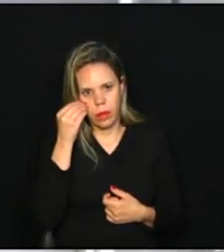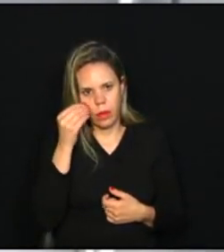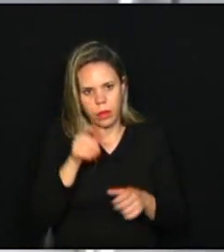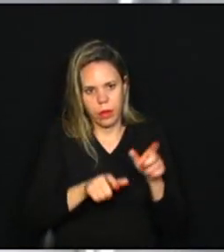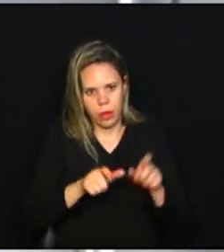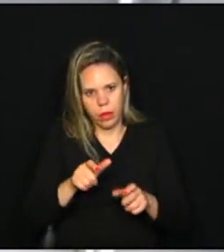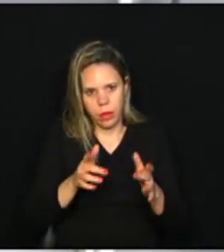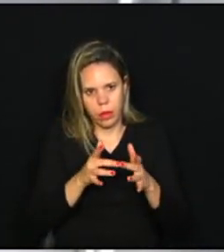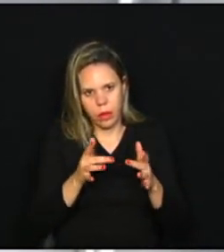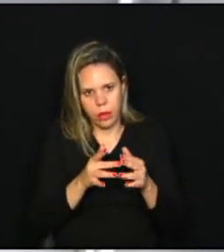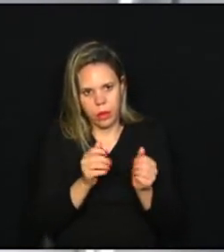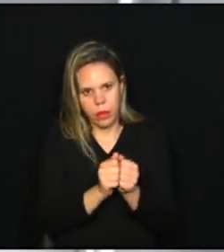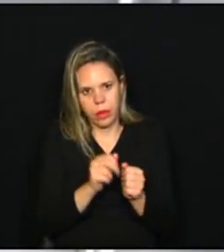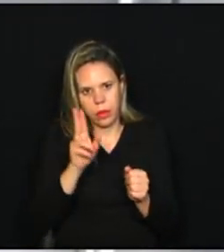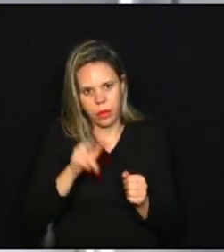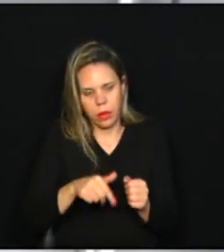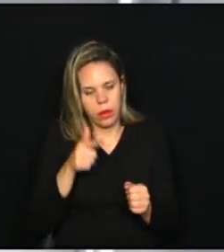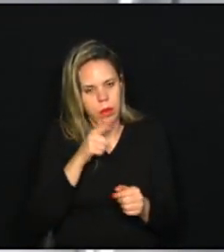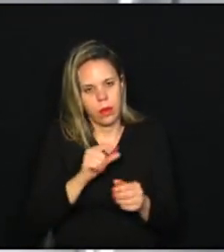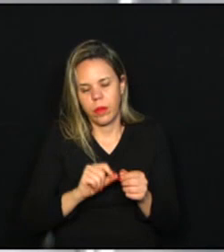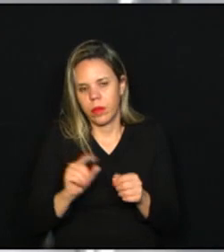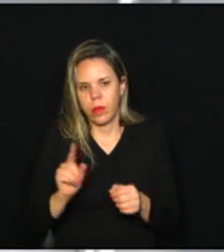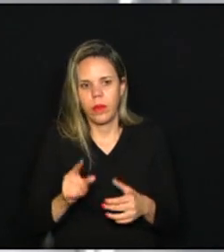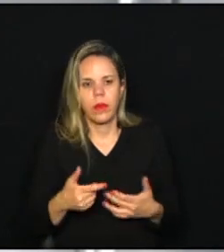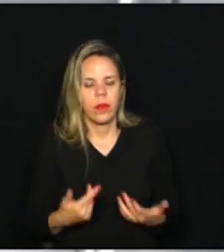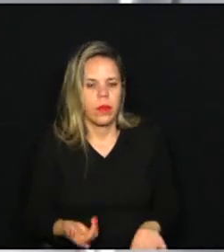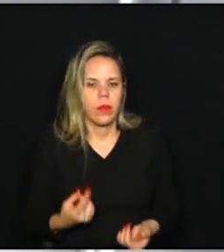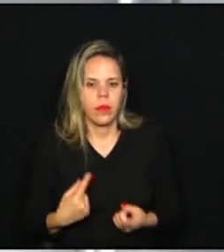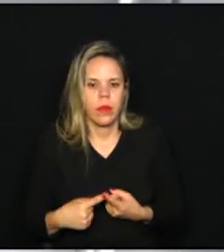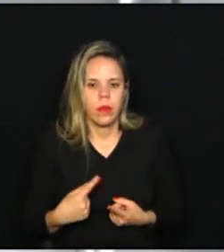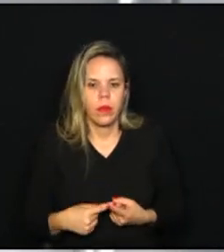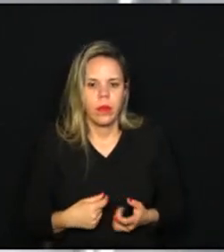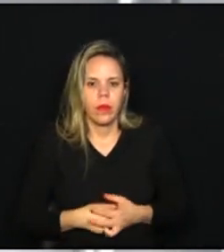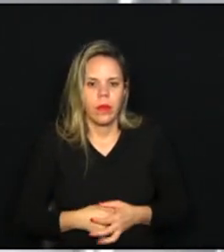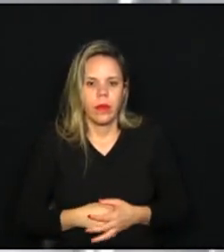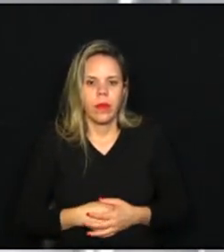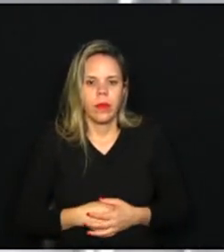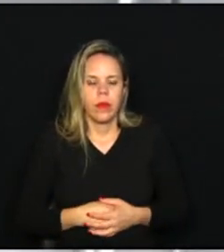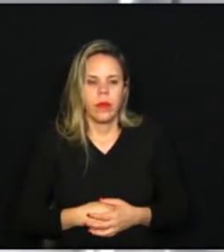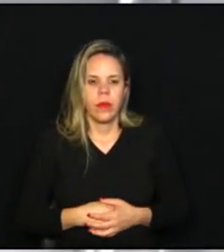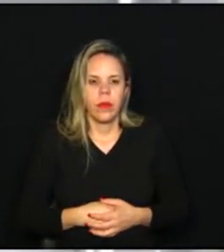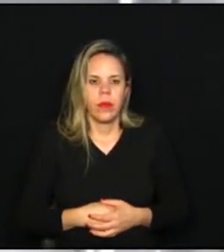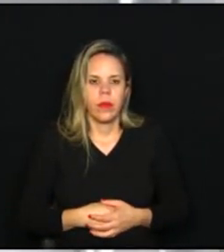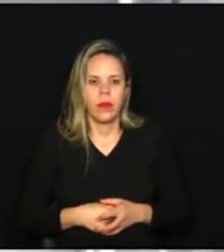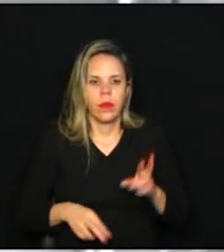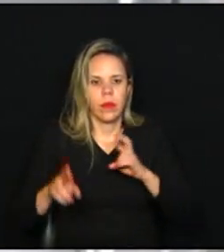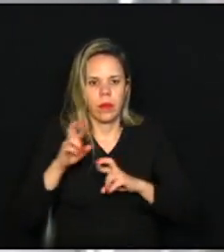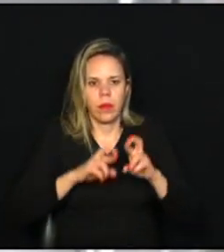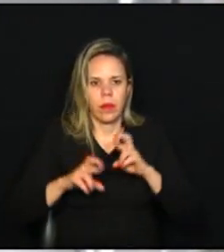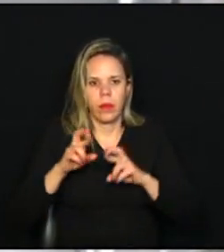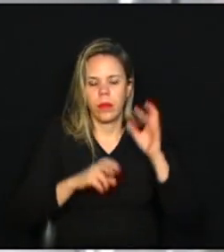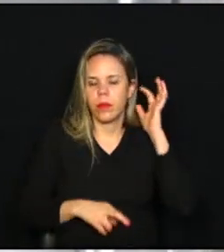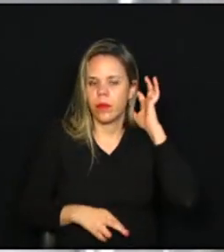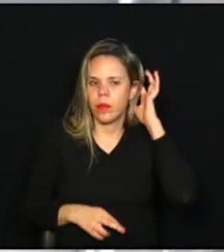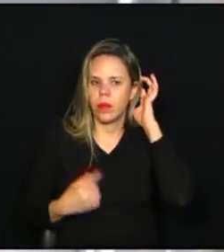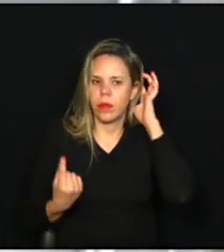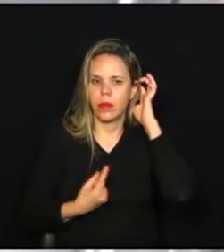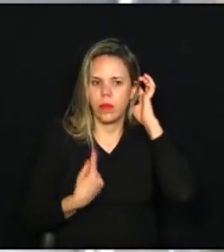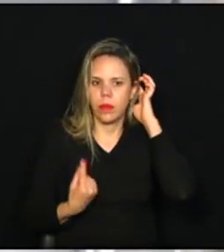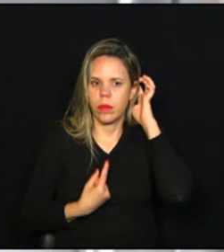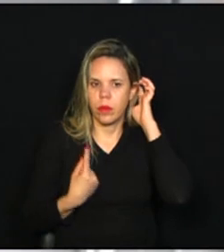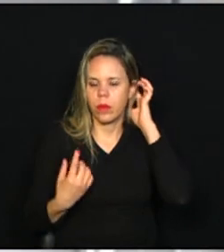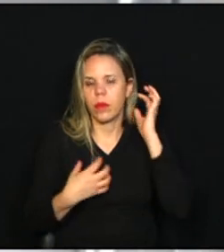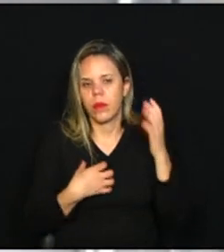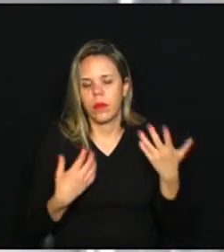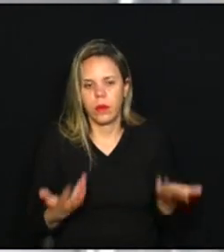que a gente nunca conseguiu fazer, porque esse rastreamento mesmo e isolamento,